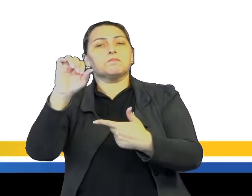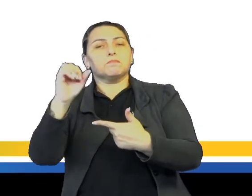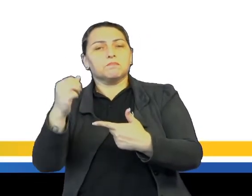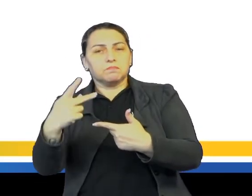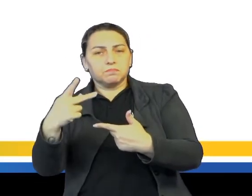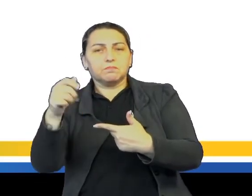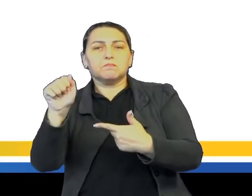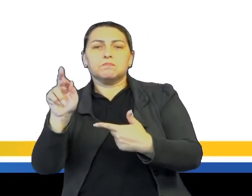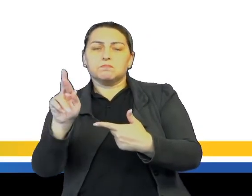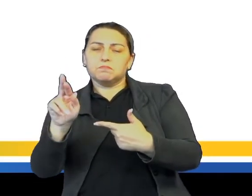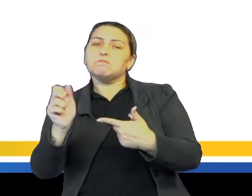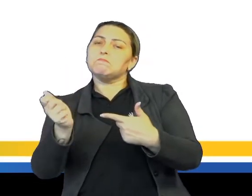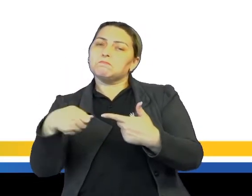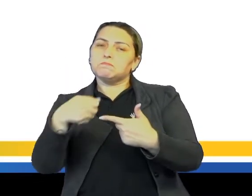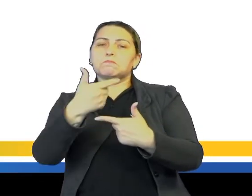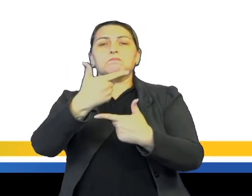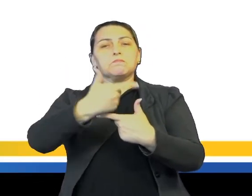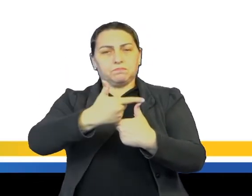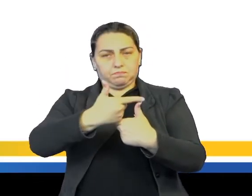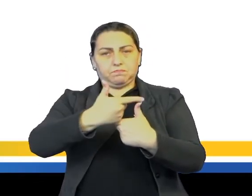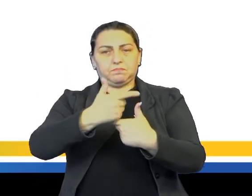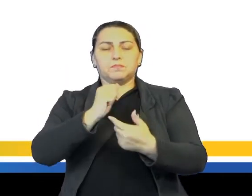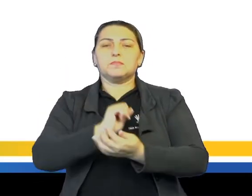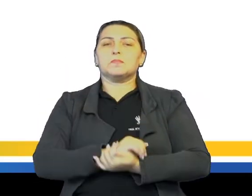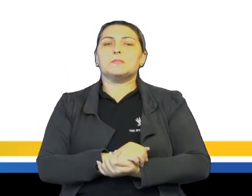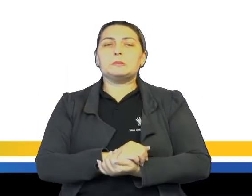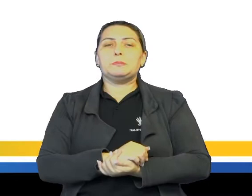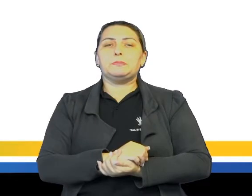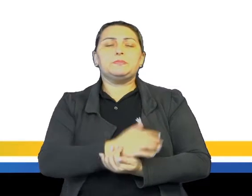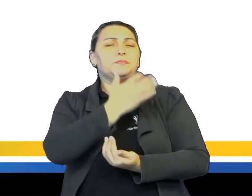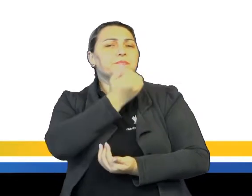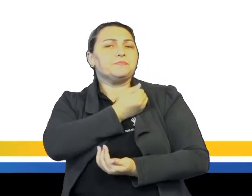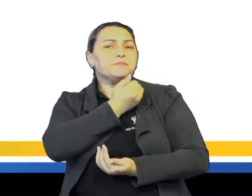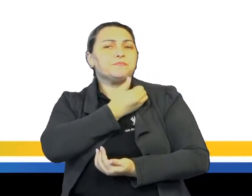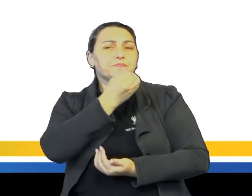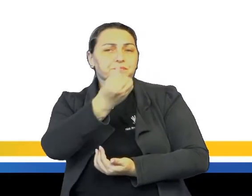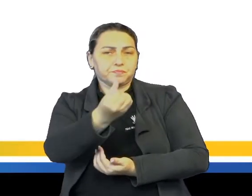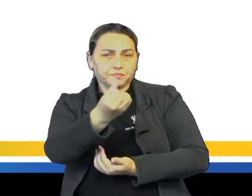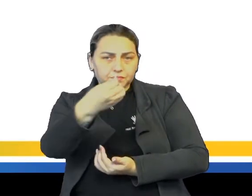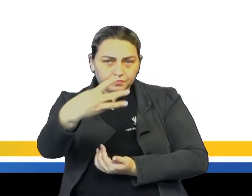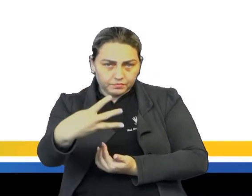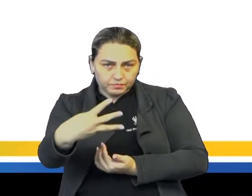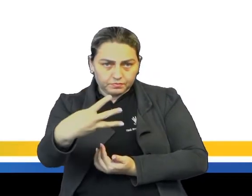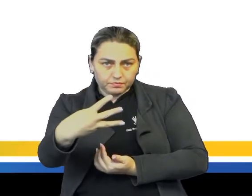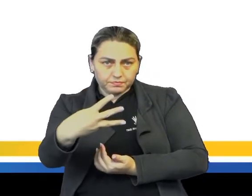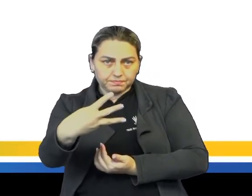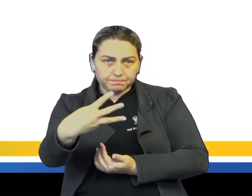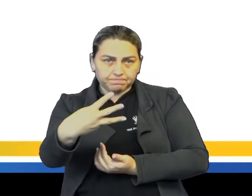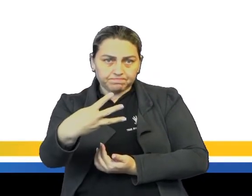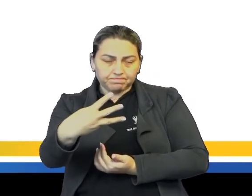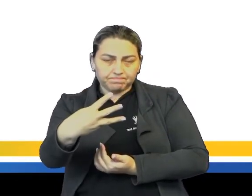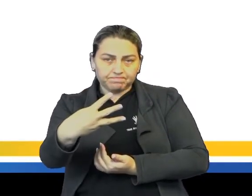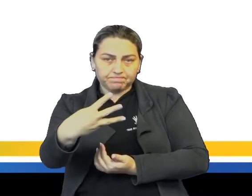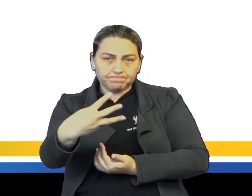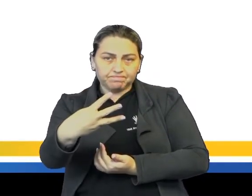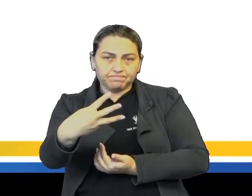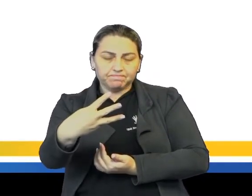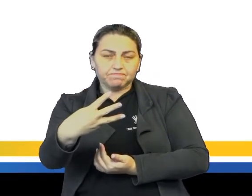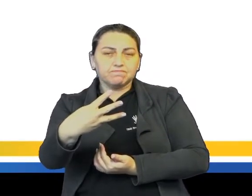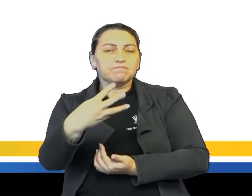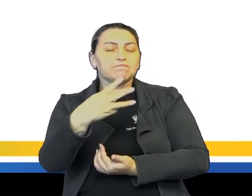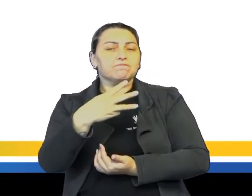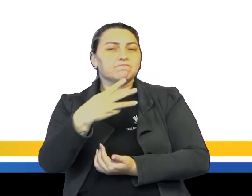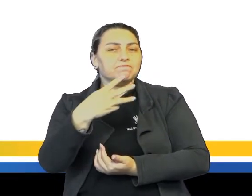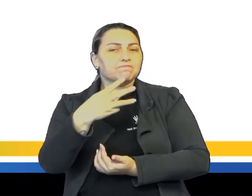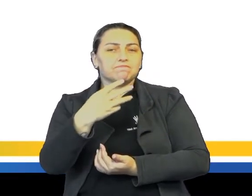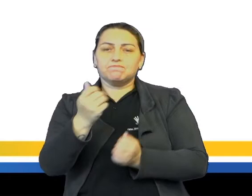ele divide por 2 e aí ele é par. E o número 63? Professora, o número 63 eu identifiquei e